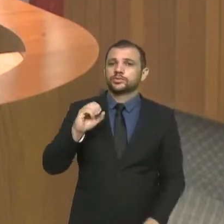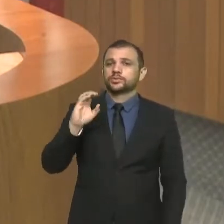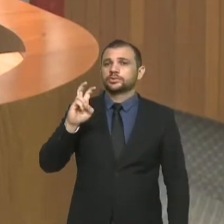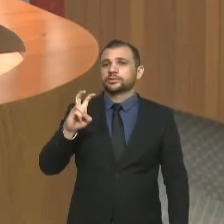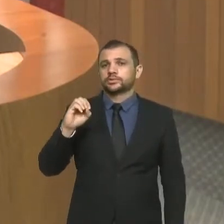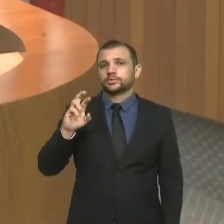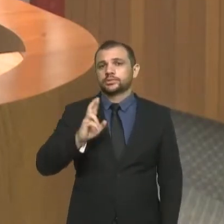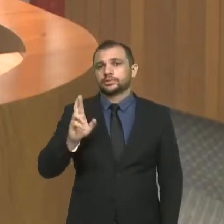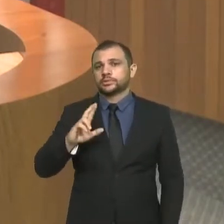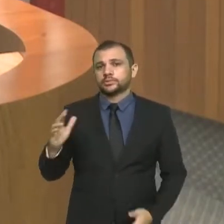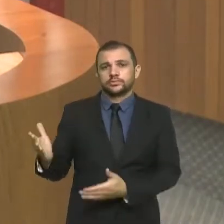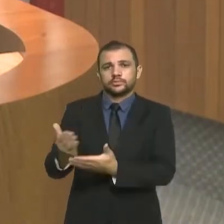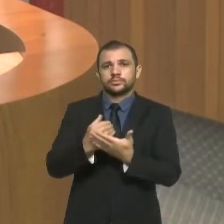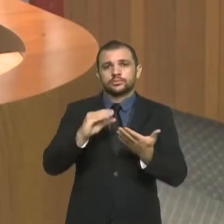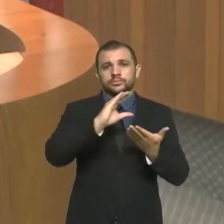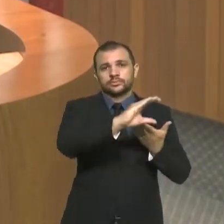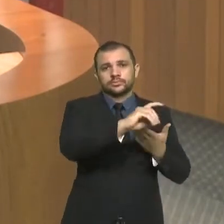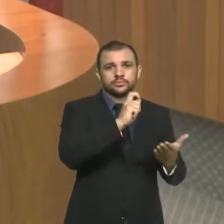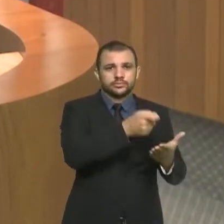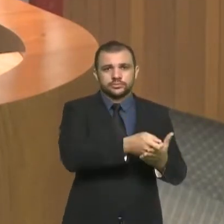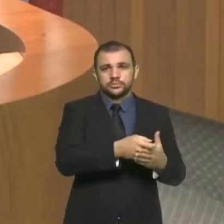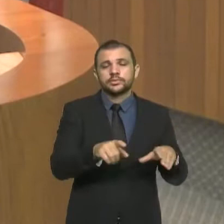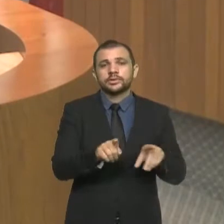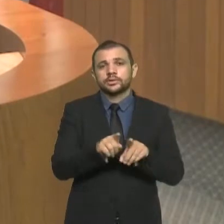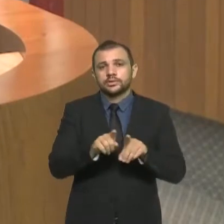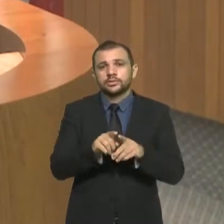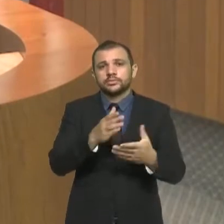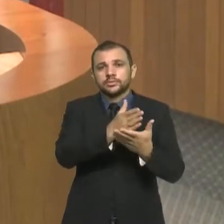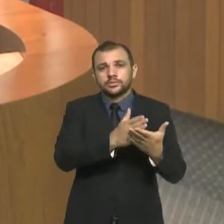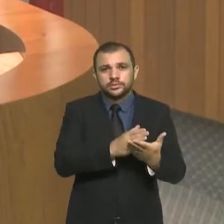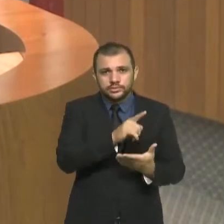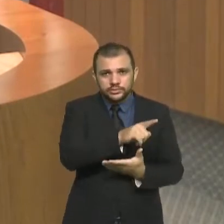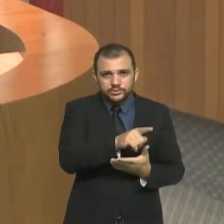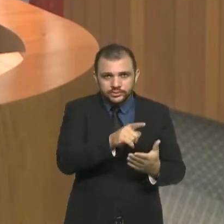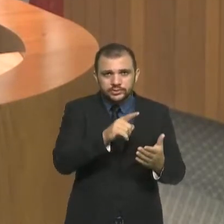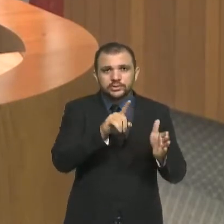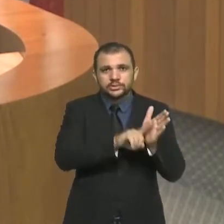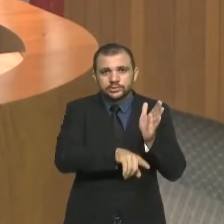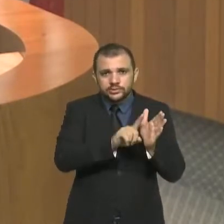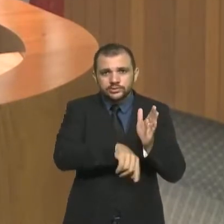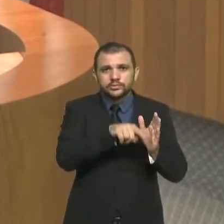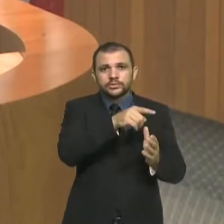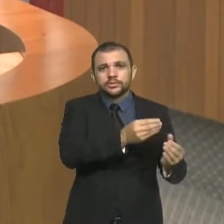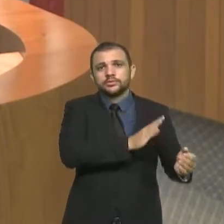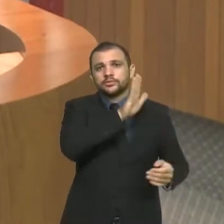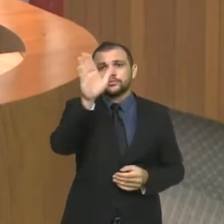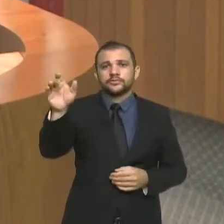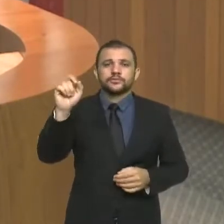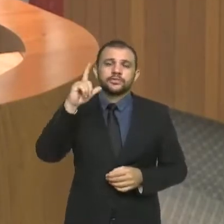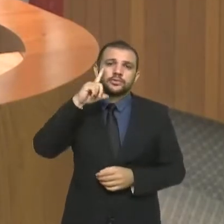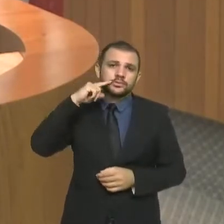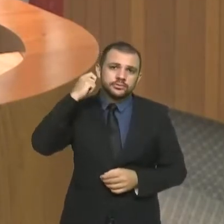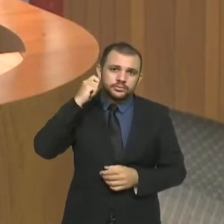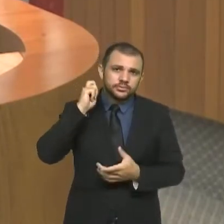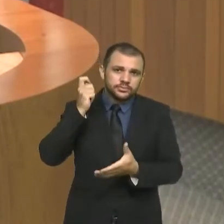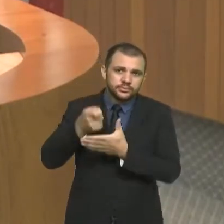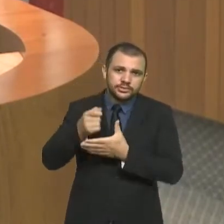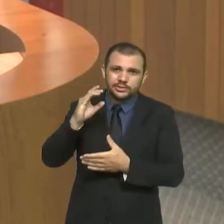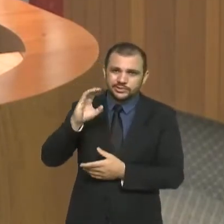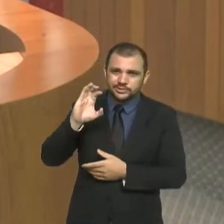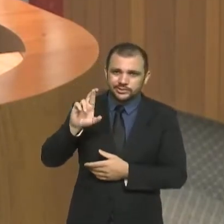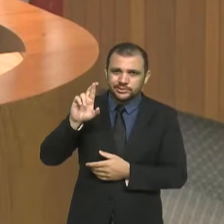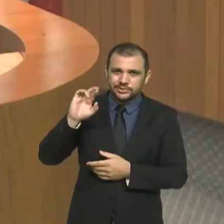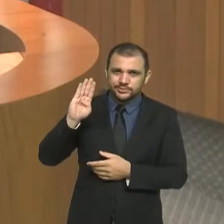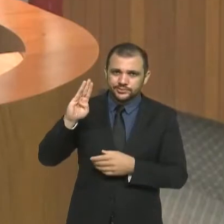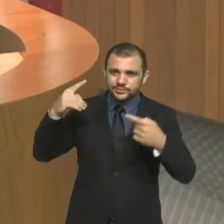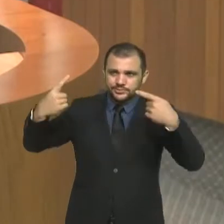time. Fizemos uma divisão das despesas para o jogo contra o CRB na quinta-feira em Alagoas e um rateio para o restante do elenco para que